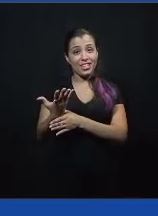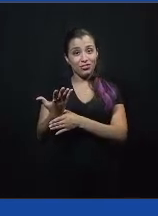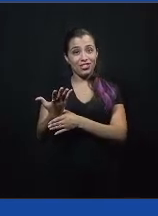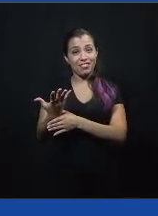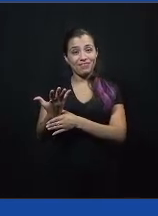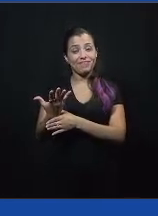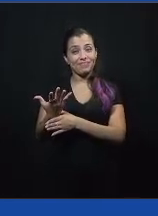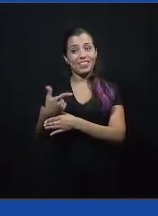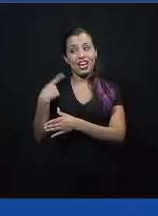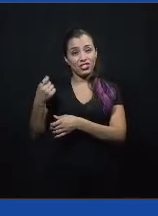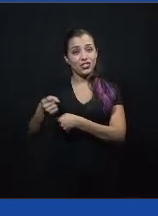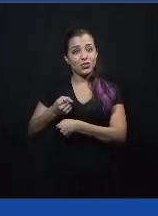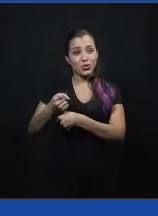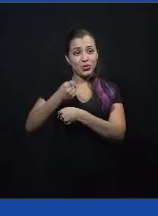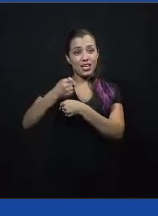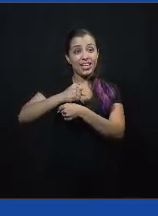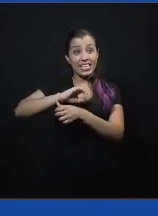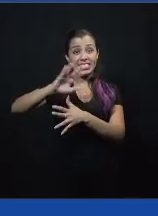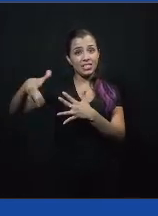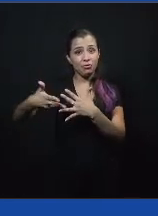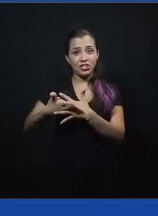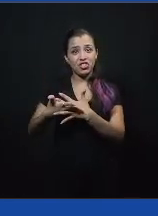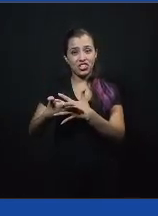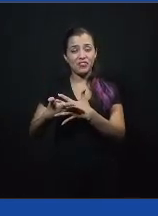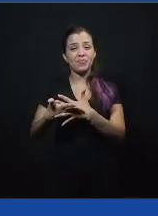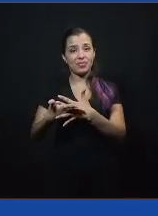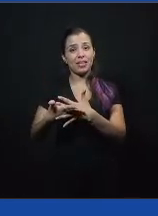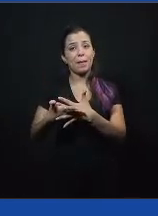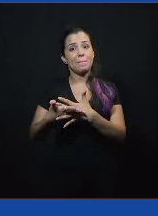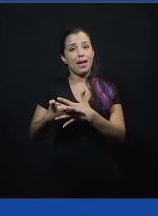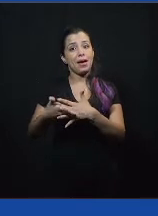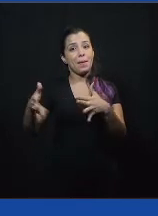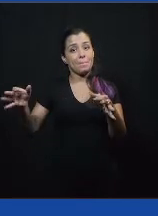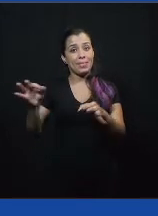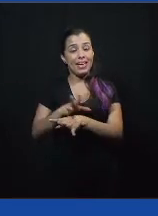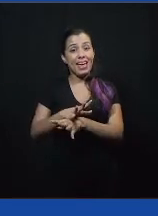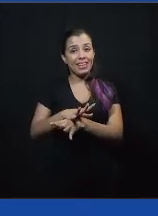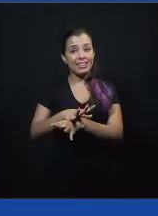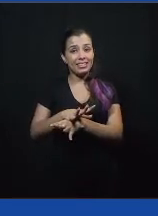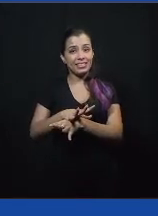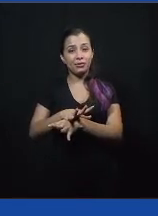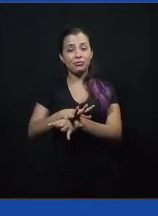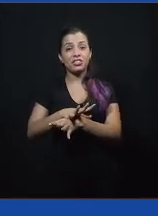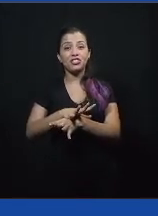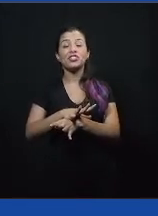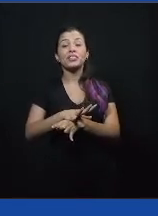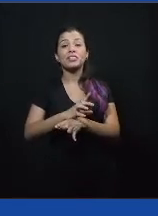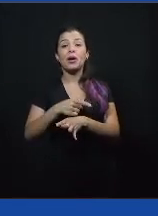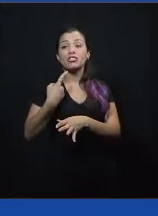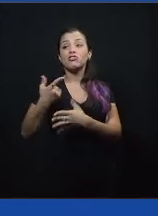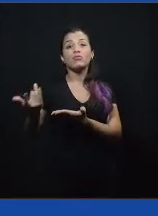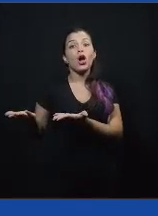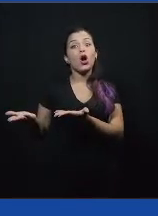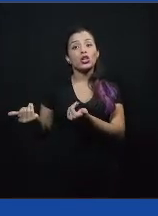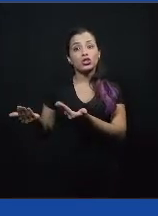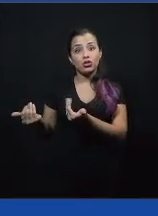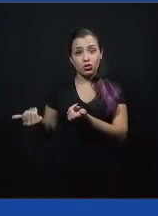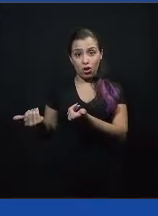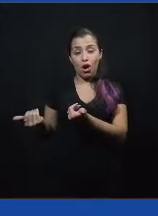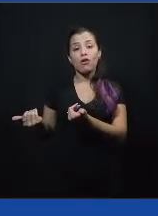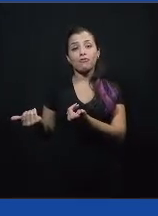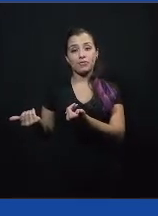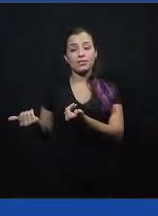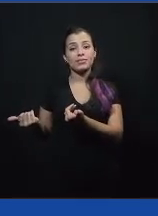lideranças cidadão para atuação coletiva e local e não são só os jovens protagonistas né são jovens